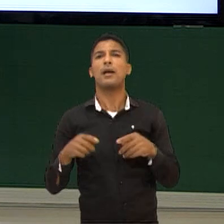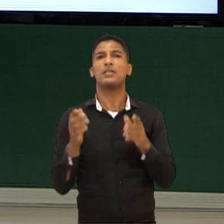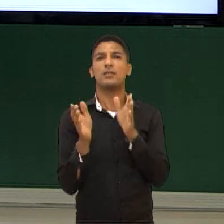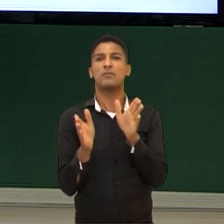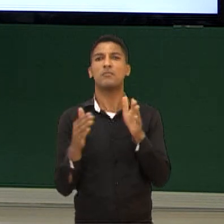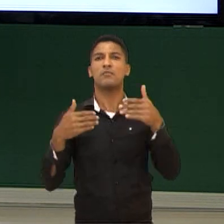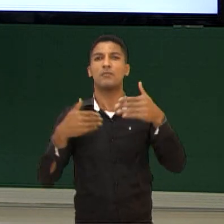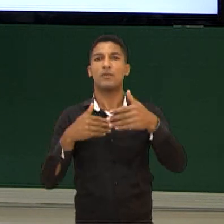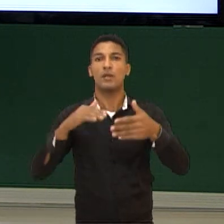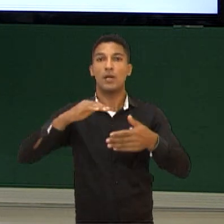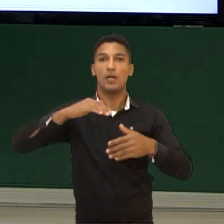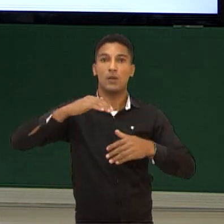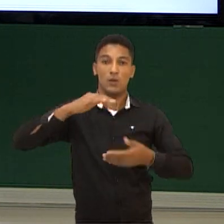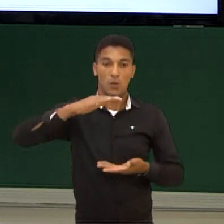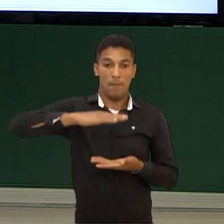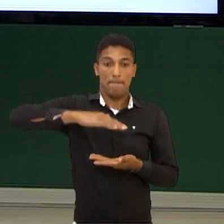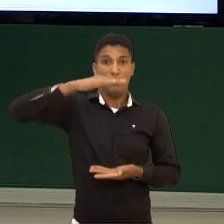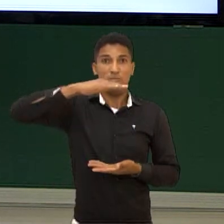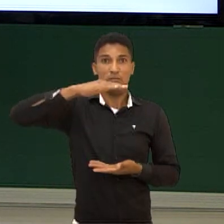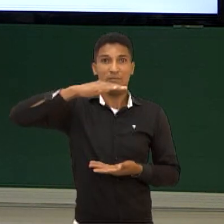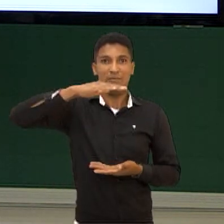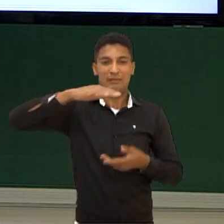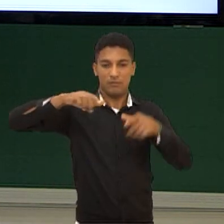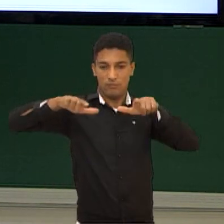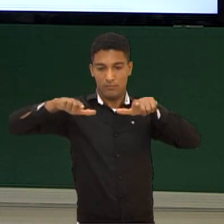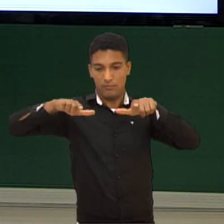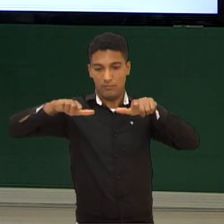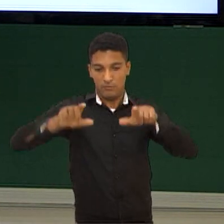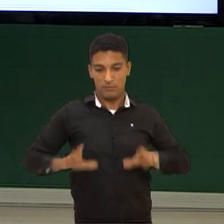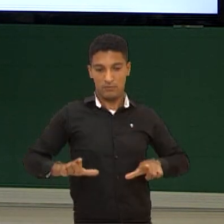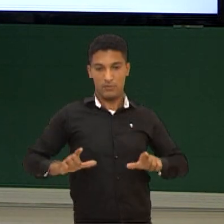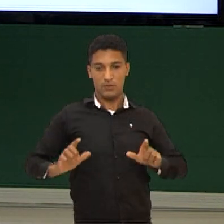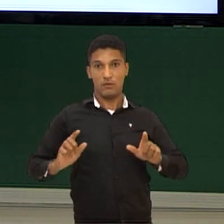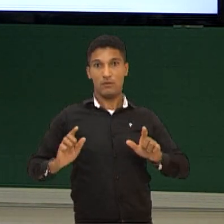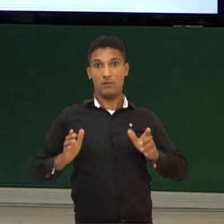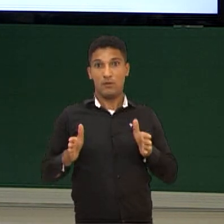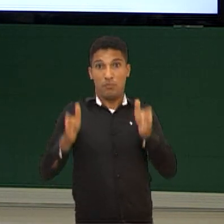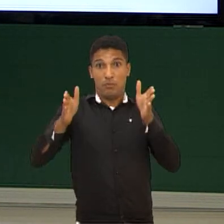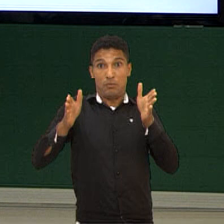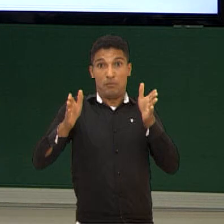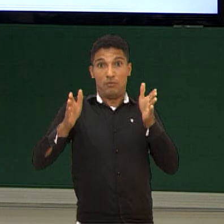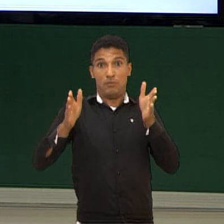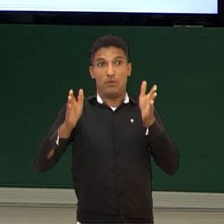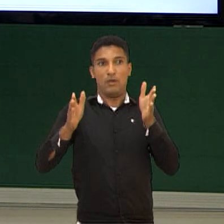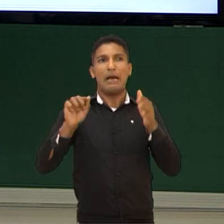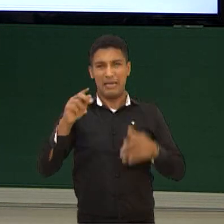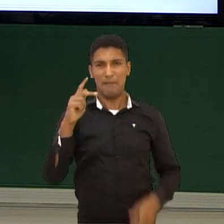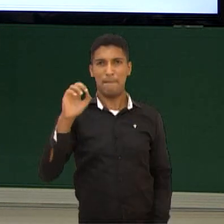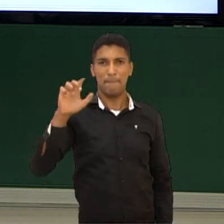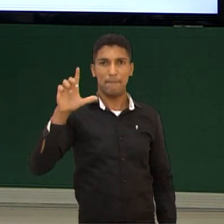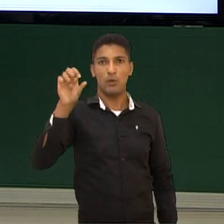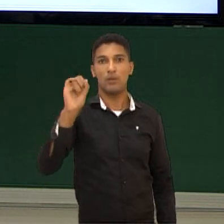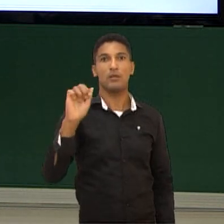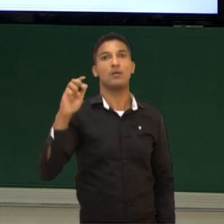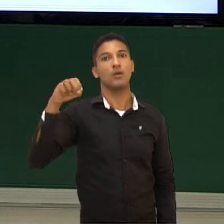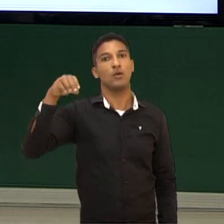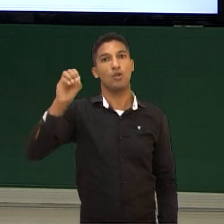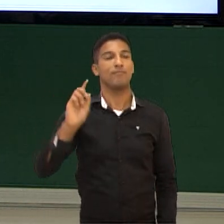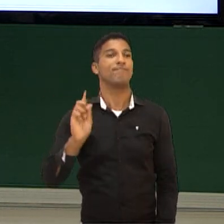eles são figuras planas e esse daqui não é. A gente chama ele de poliedro. É um outro